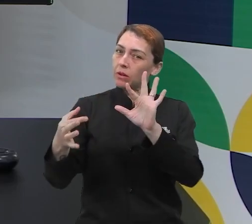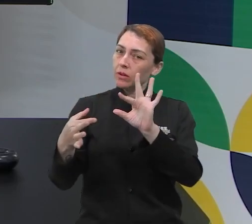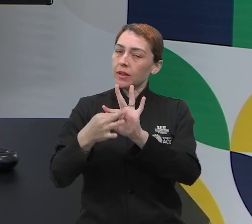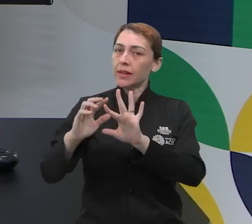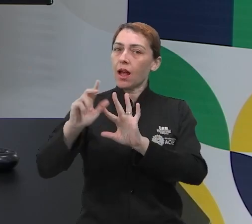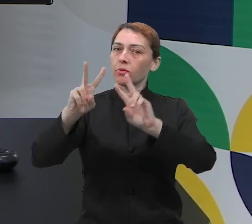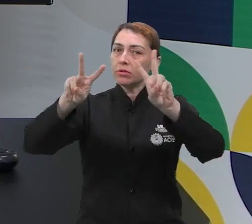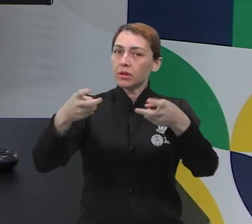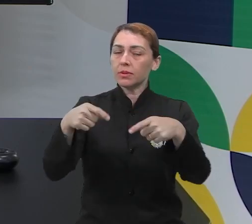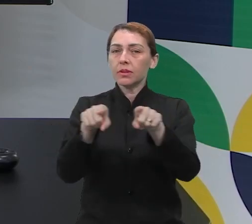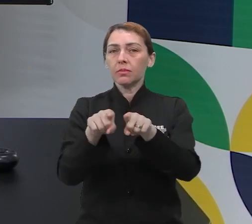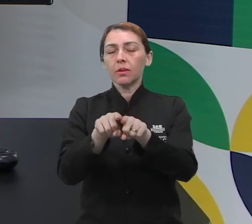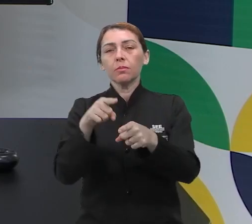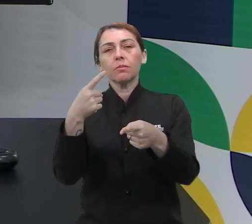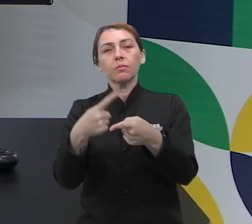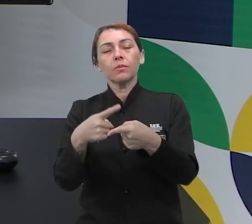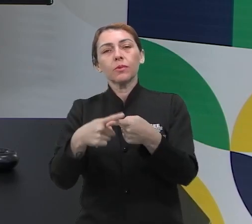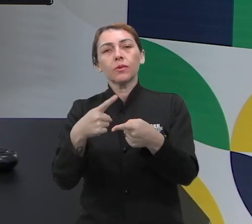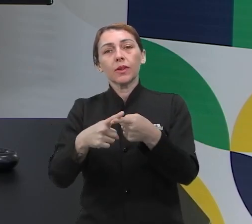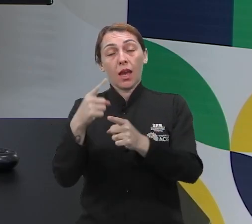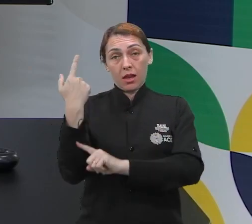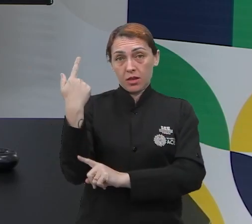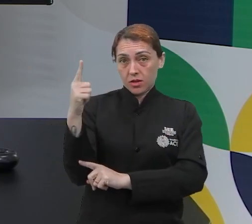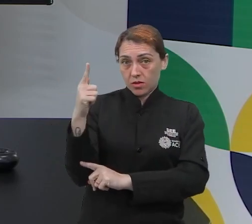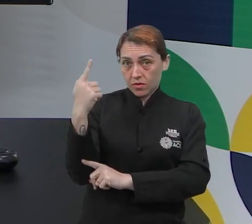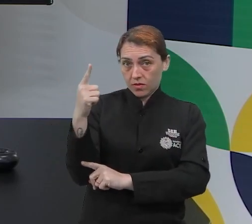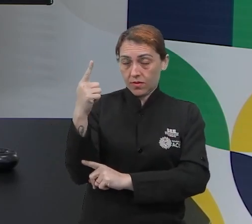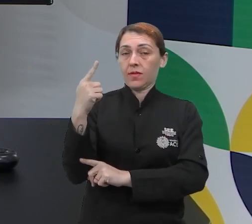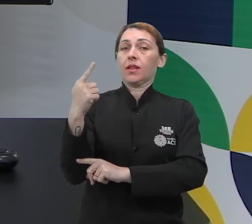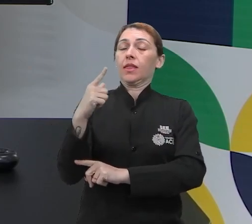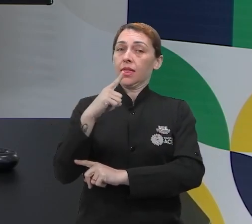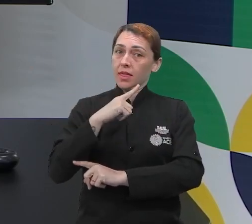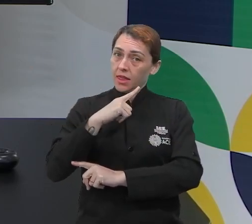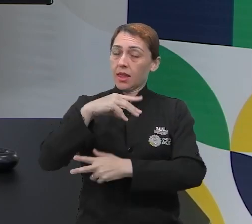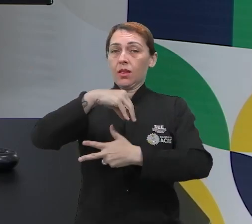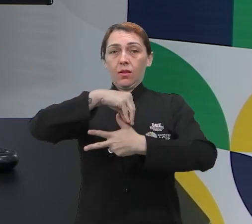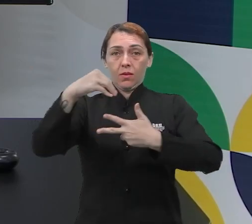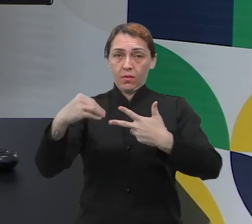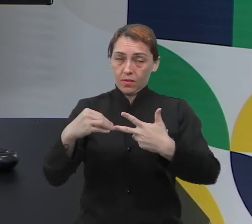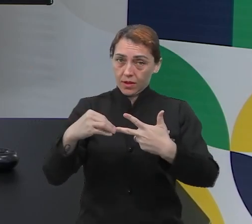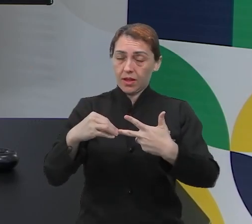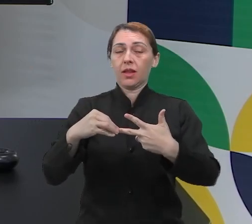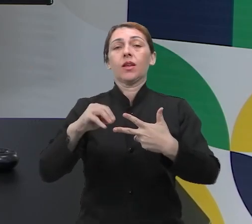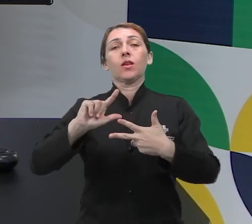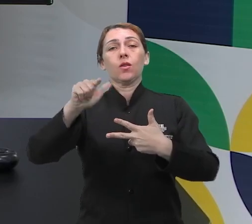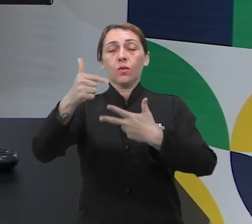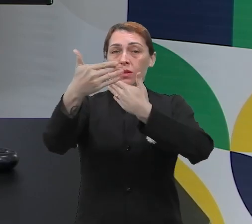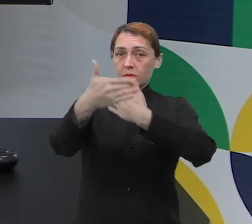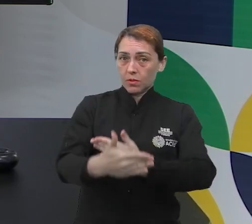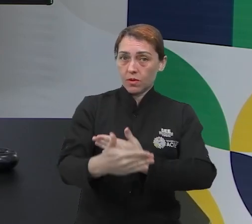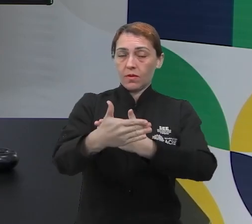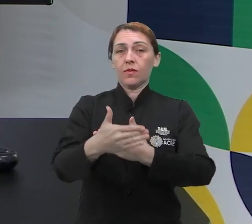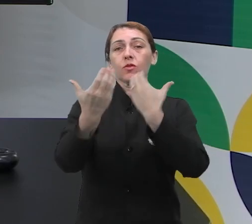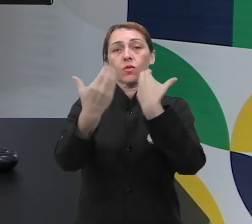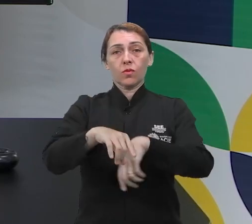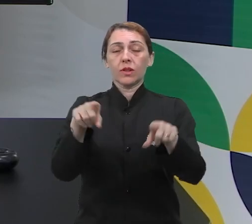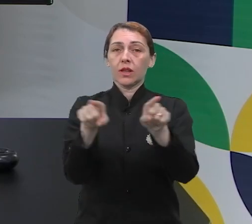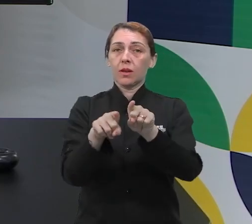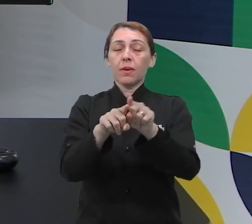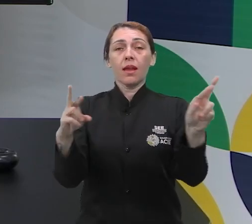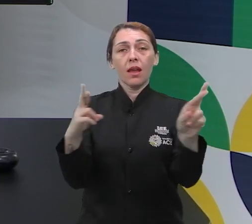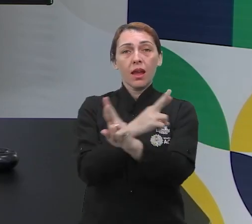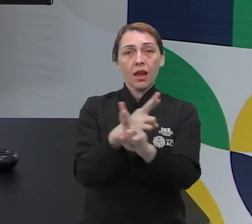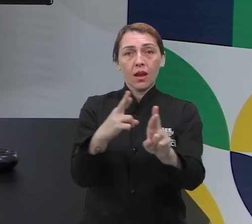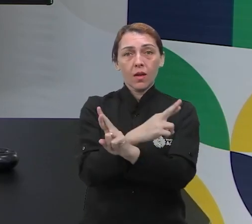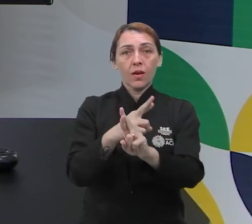outros assuntos, porque, afinal de contas, a geografia, quando ela se apresenta no Enem e também nas outras provas, ela sempre vem